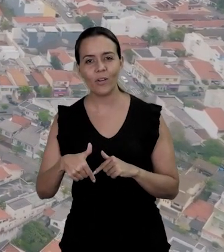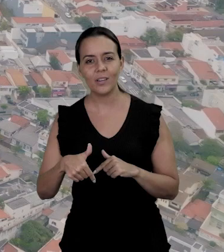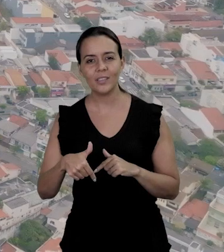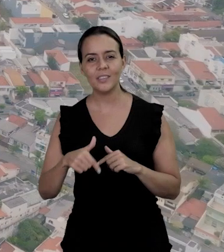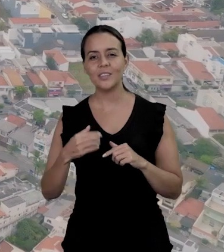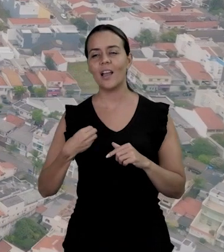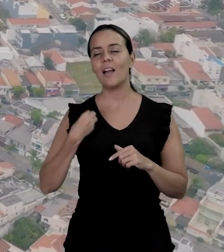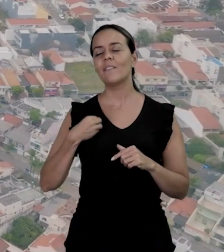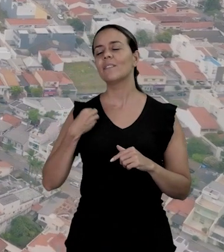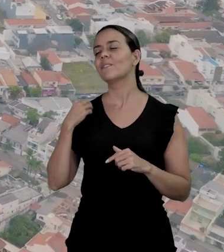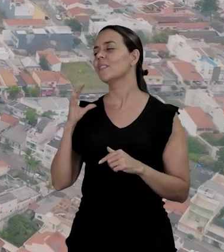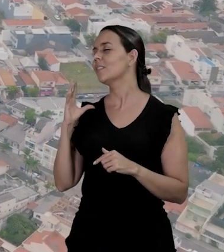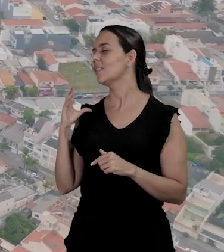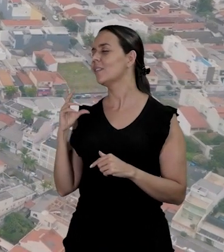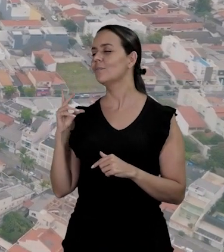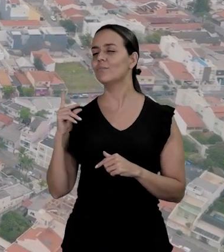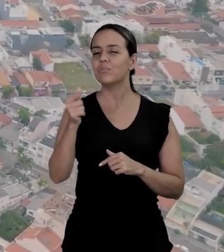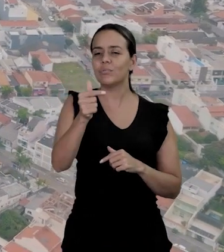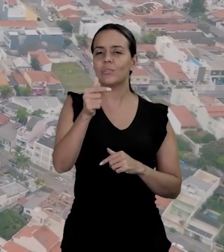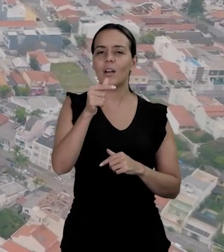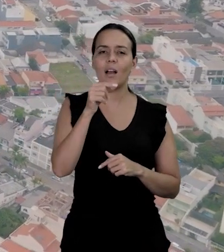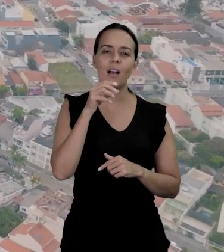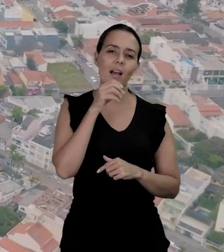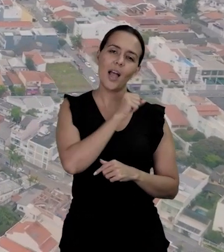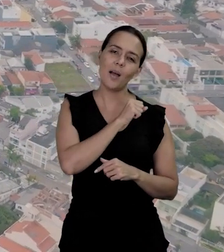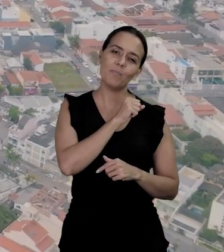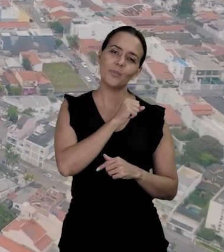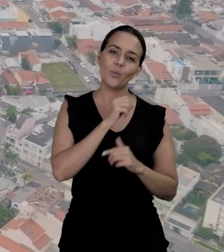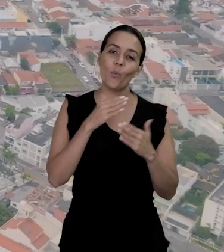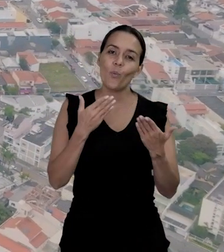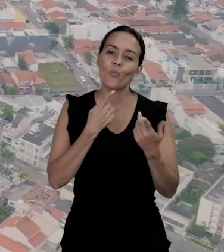no final de tudo, além da vida passar muito rápido, o que